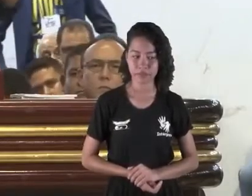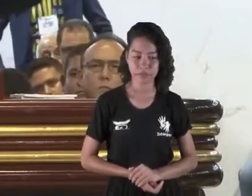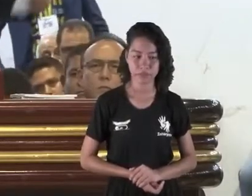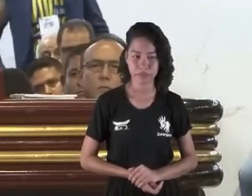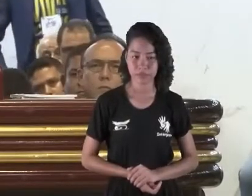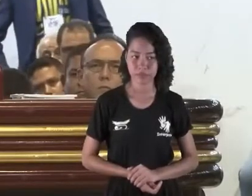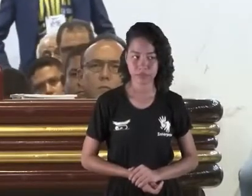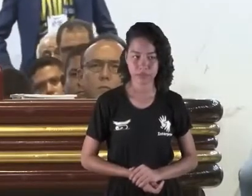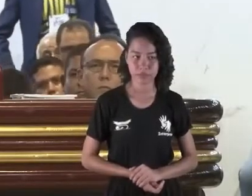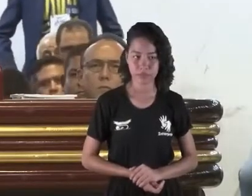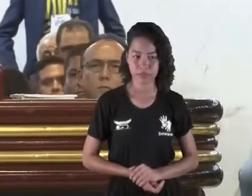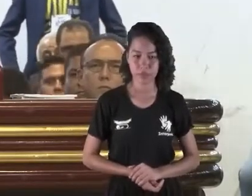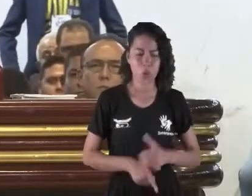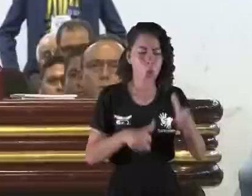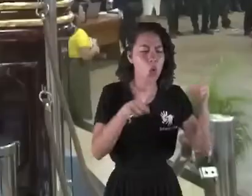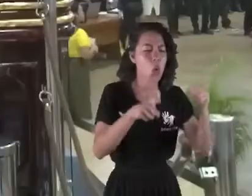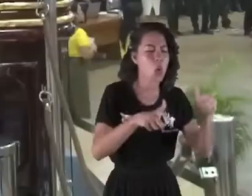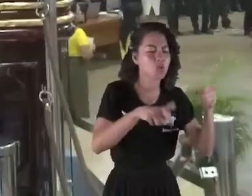mais do que onde.